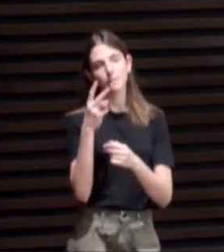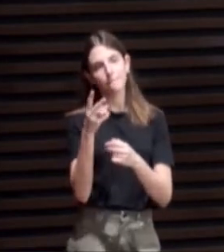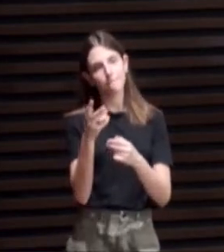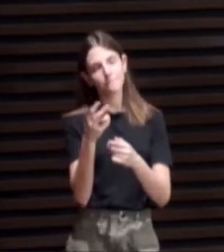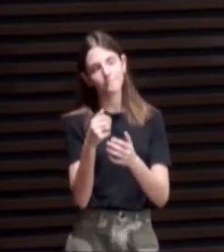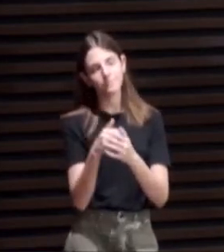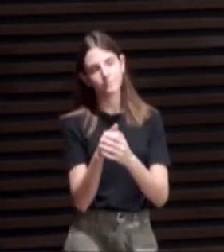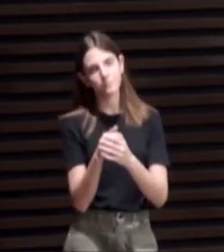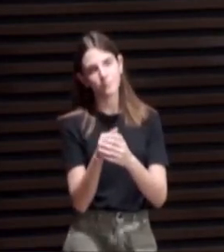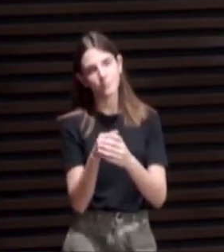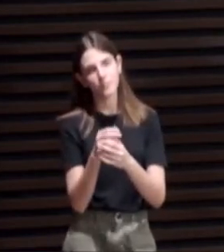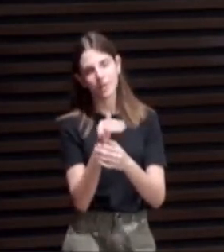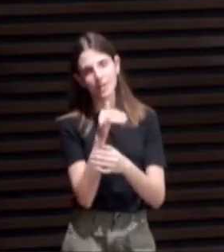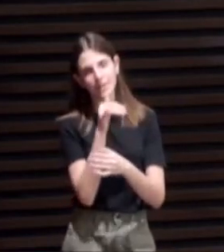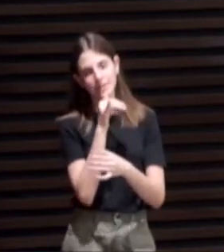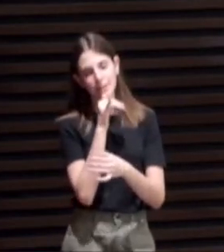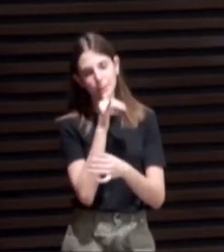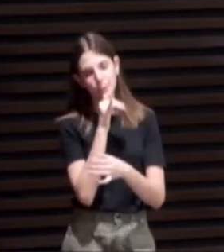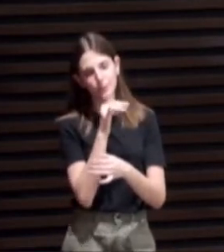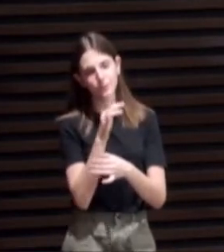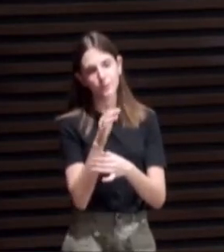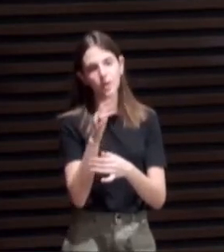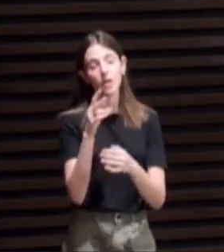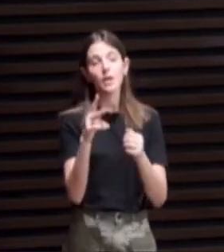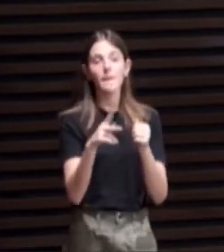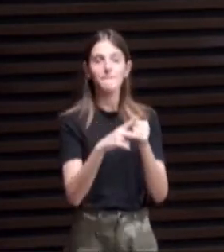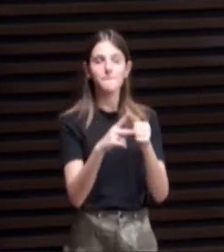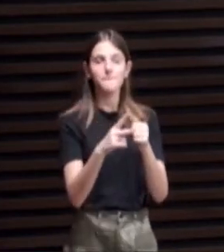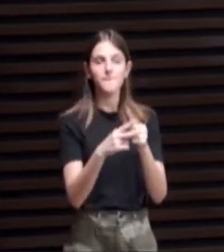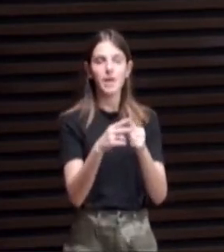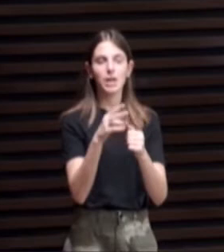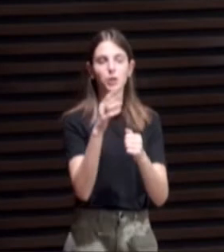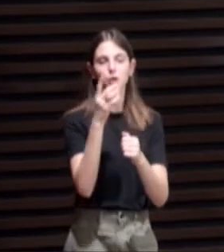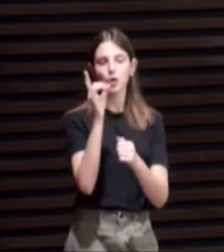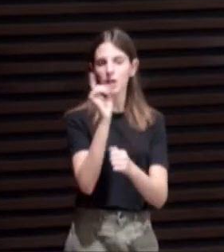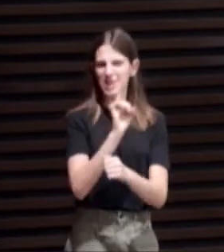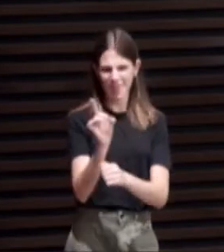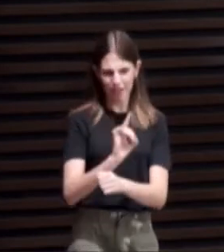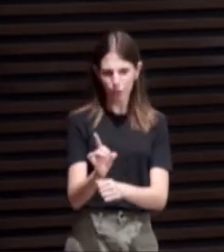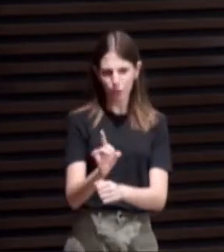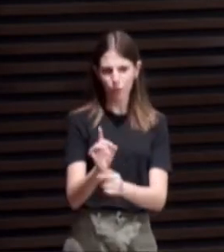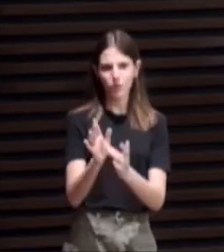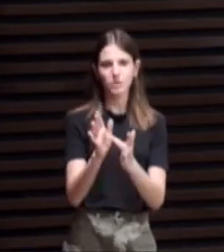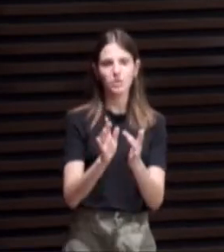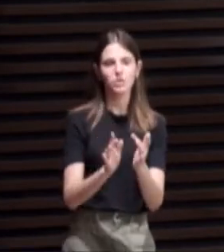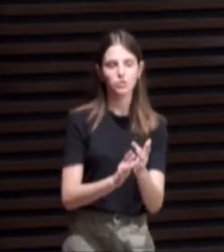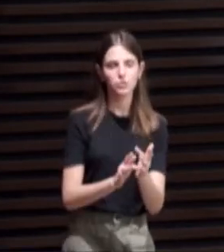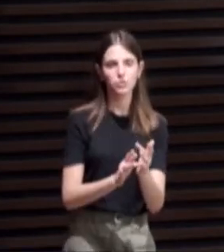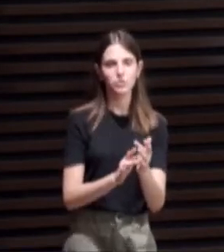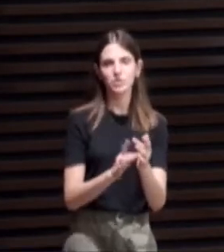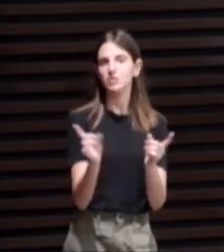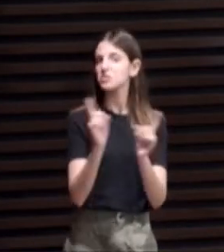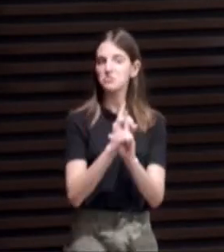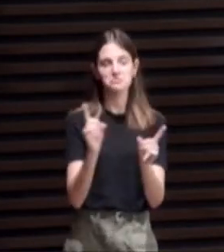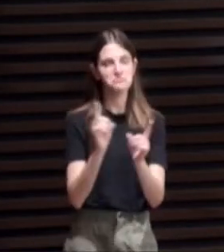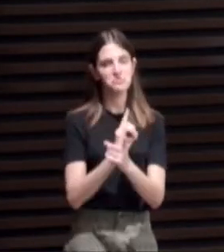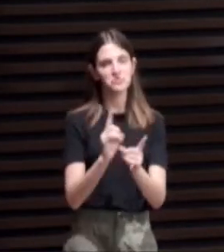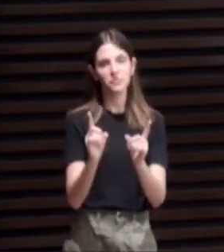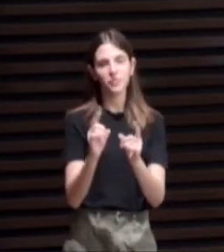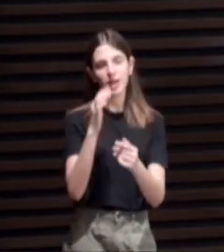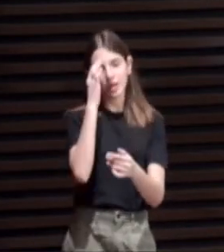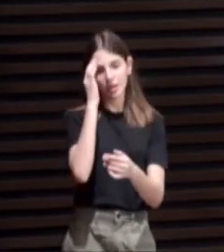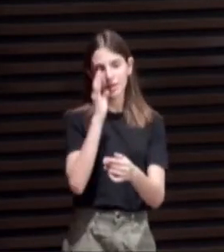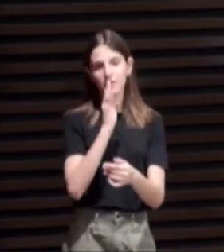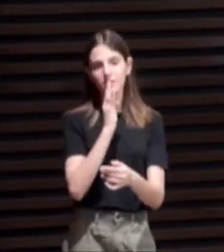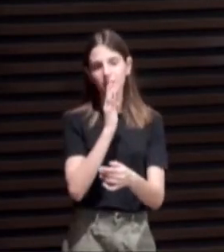exemplo, porque Pedro negou a Jesus, ele não poderia ser convertido. Porque quando Jesus disse, por que você não